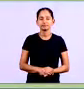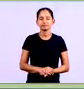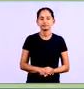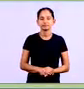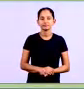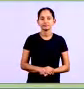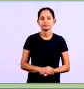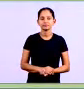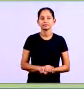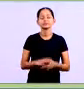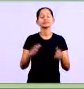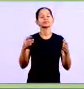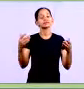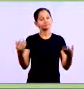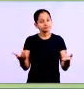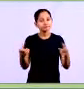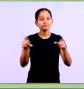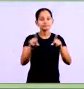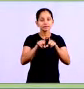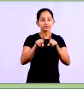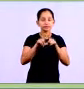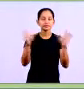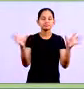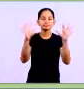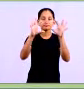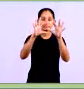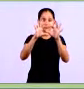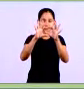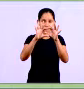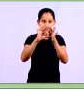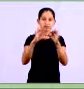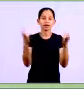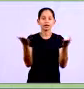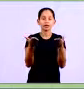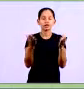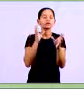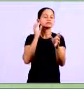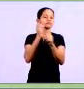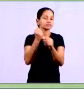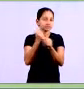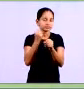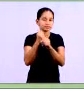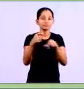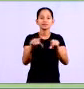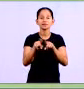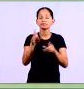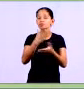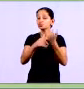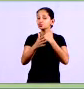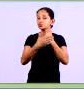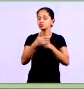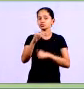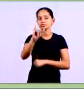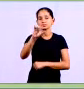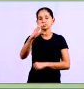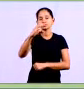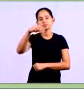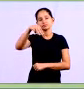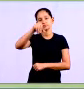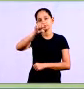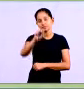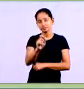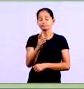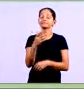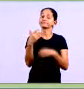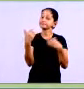E aí, falando disso, a gente vai falar um pouquinho de contabilização e tributo, principalmente do ICMS. E é